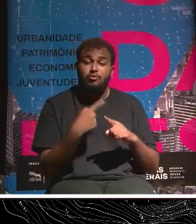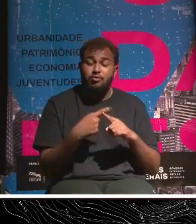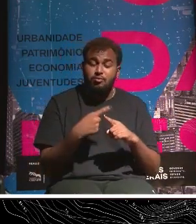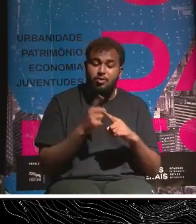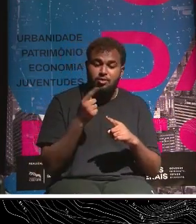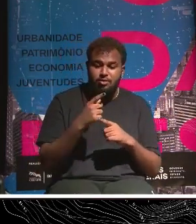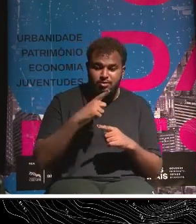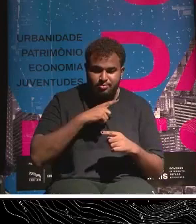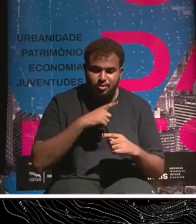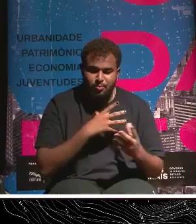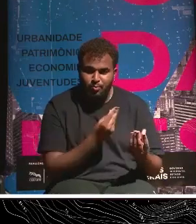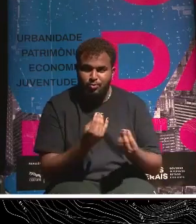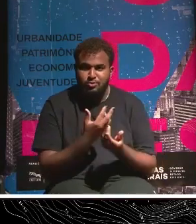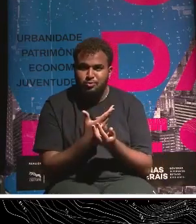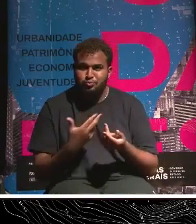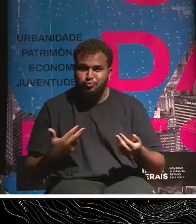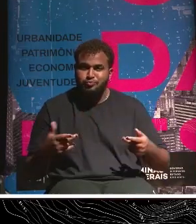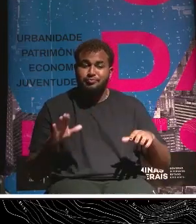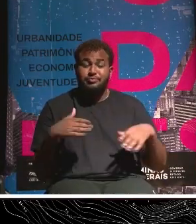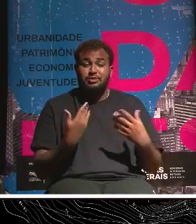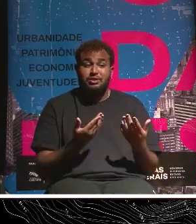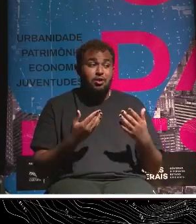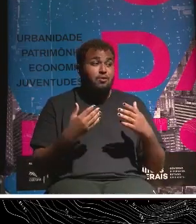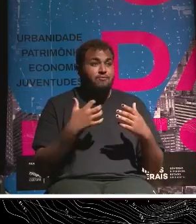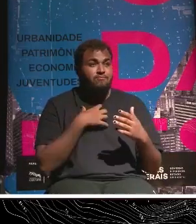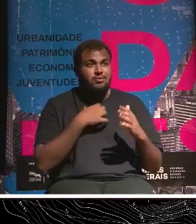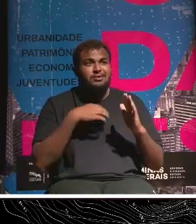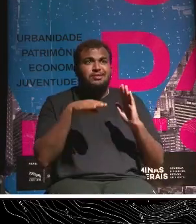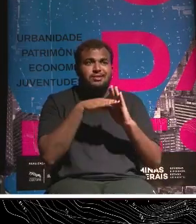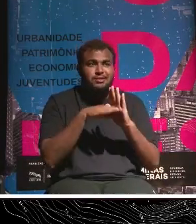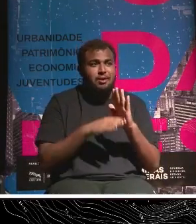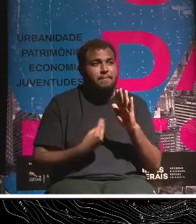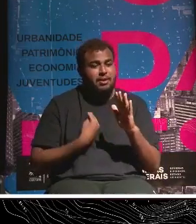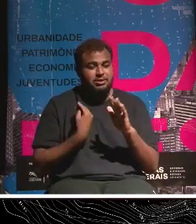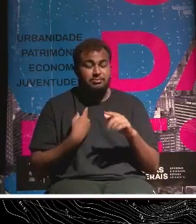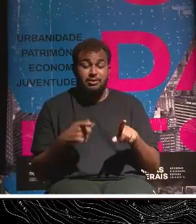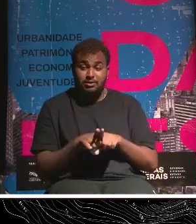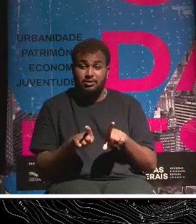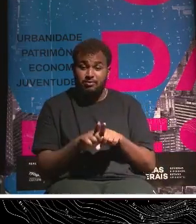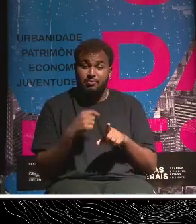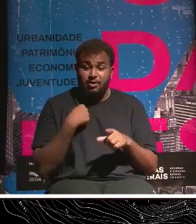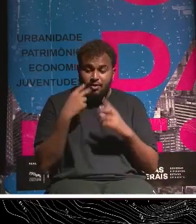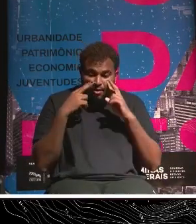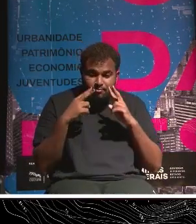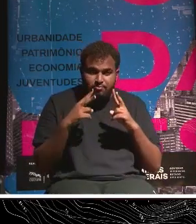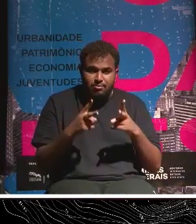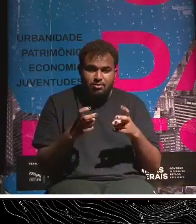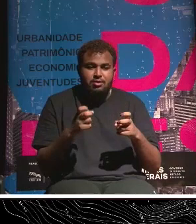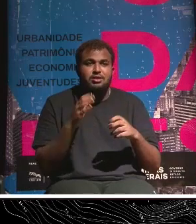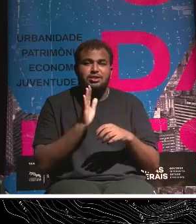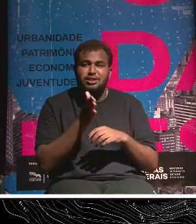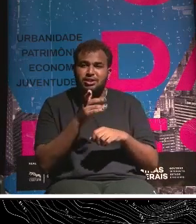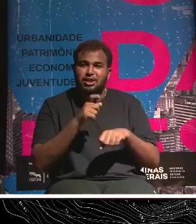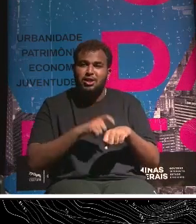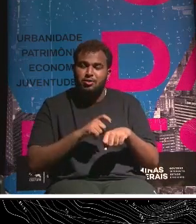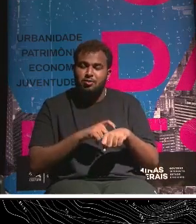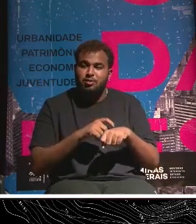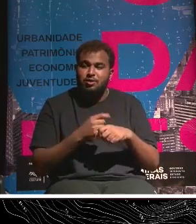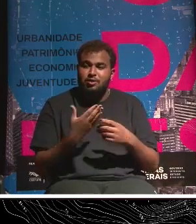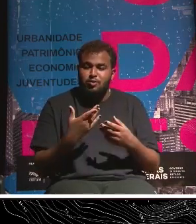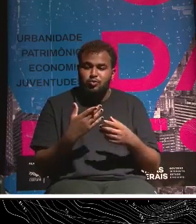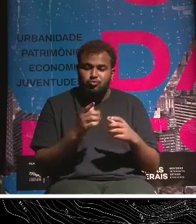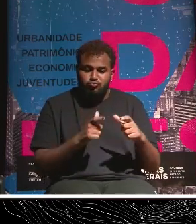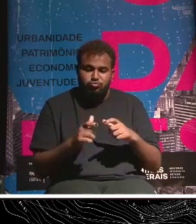que construir muitas coisas. E aí, uma das metodologias, né, participativas, que eu estou vendo que já está chegando nos órgãos